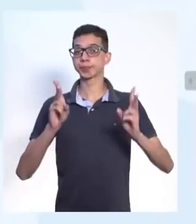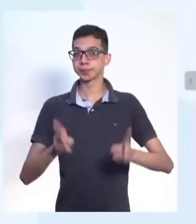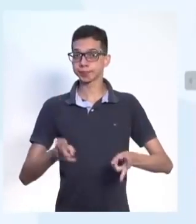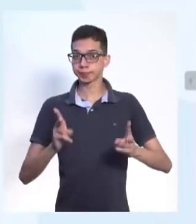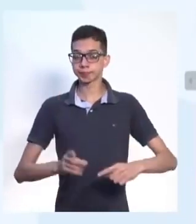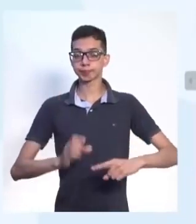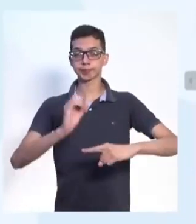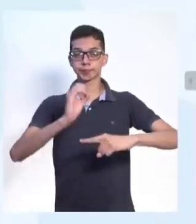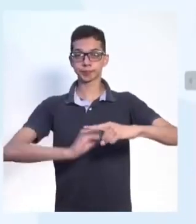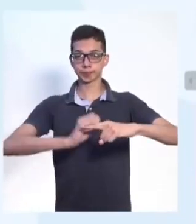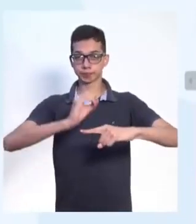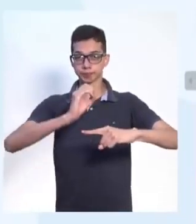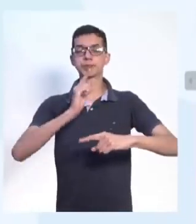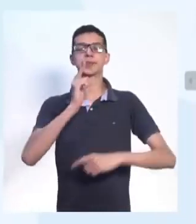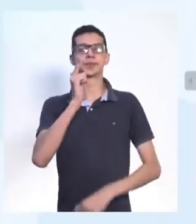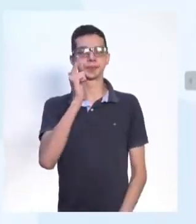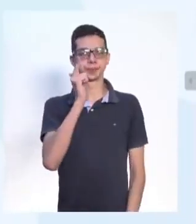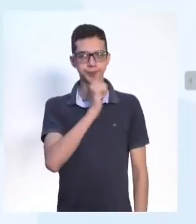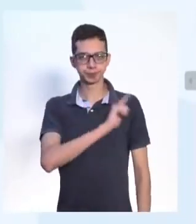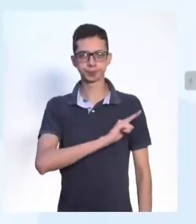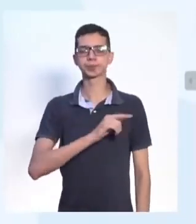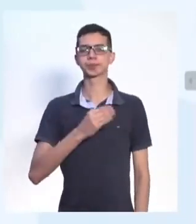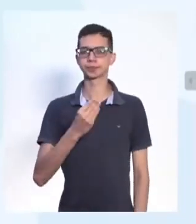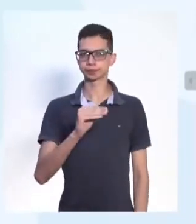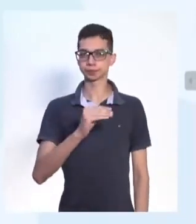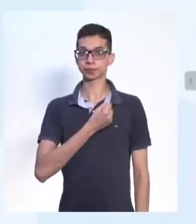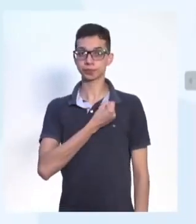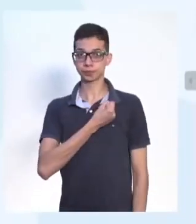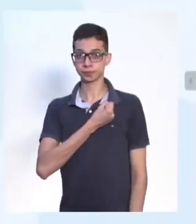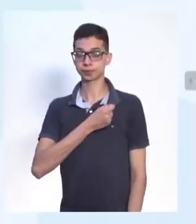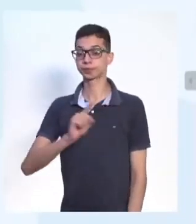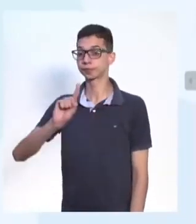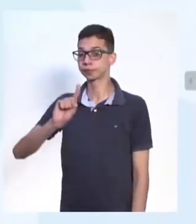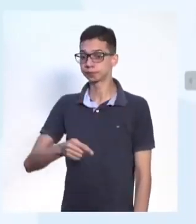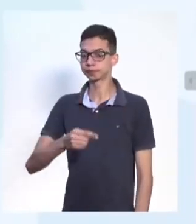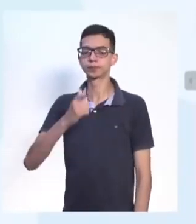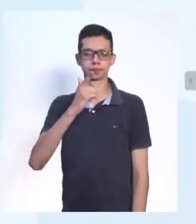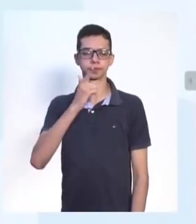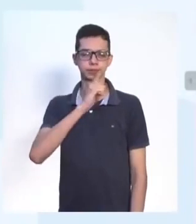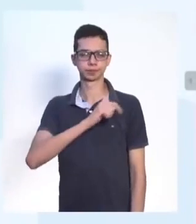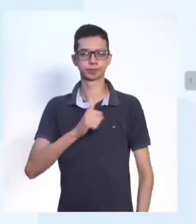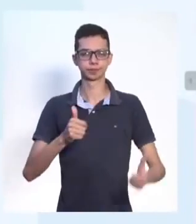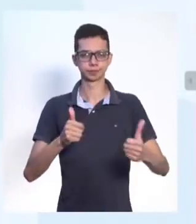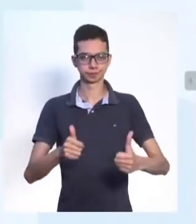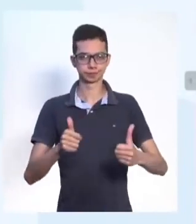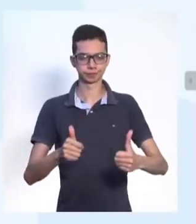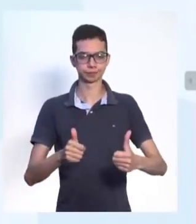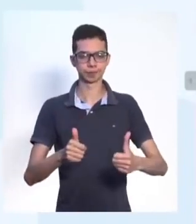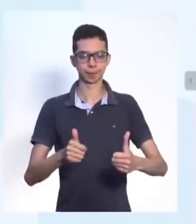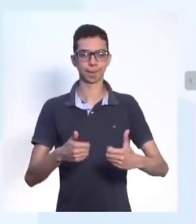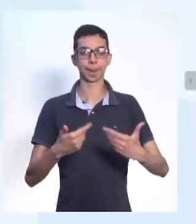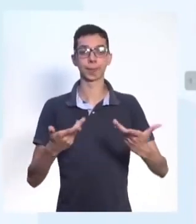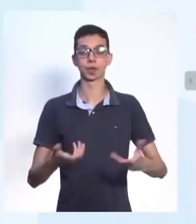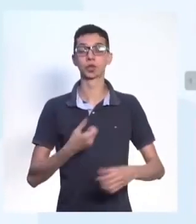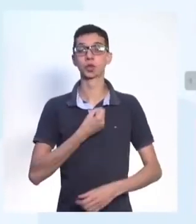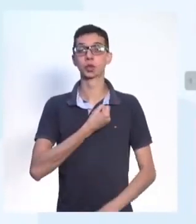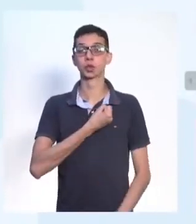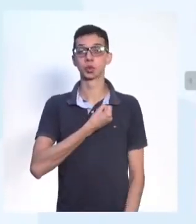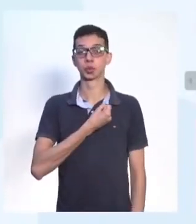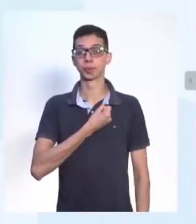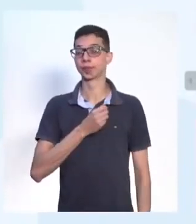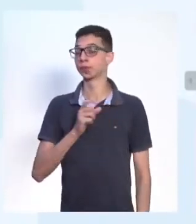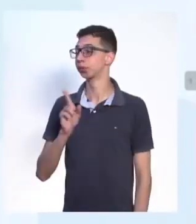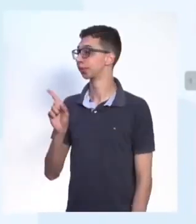eu consigo representar com decimal. Verdade. Beleza? Sim. Então, fração aqui de números inteiros,